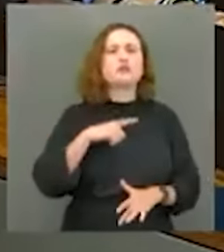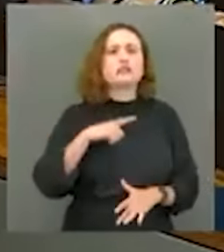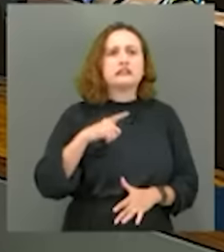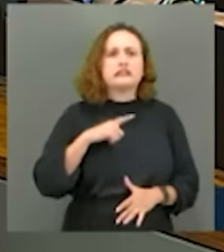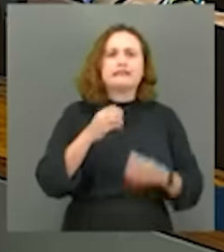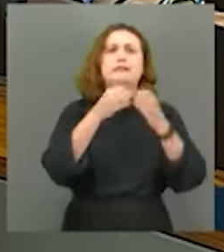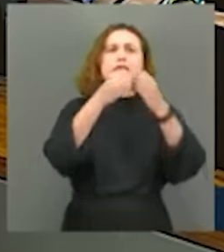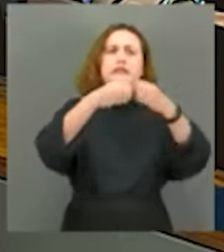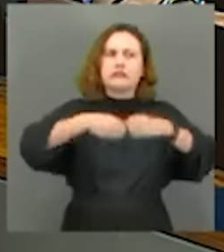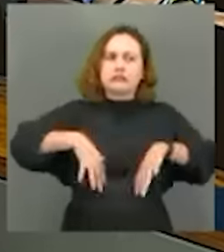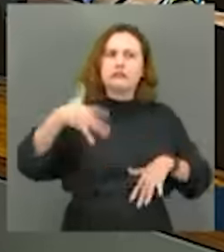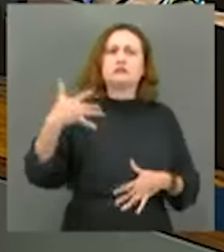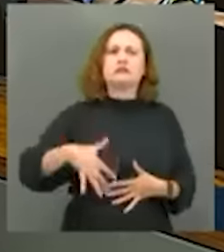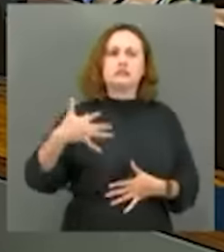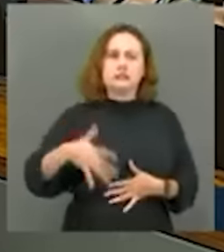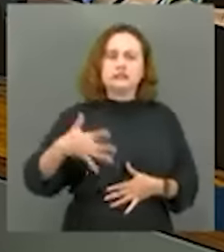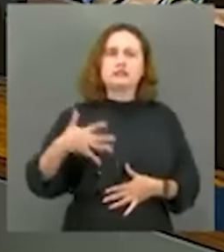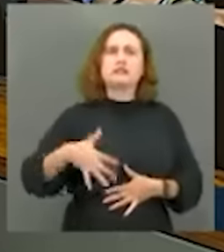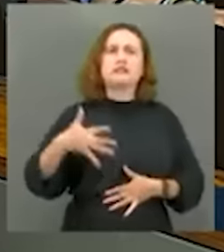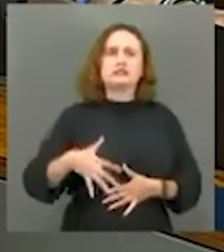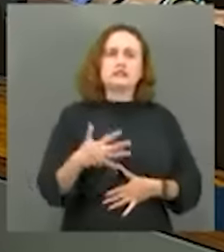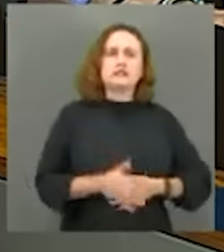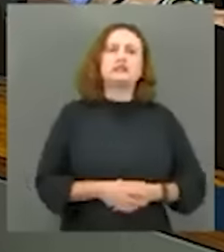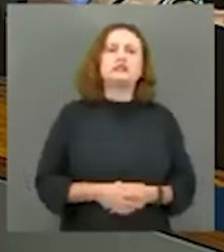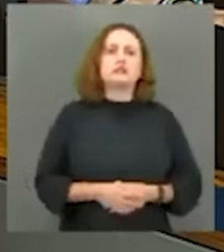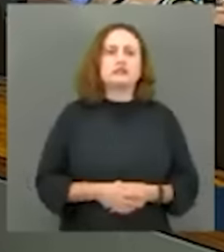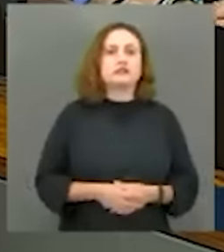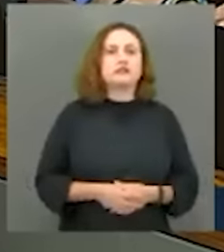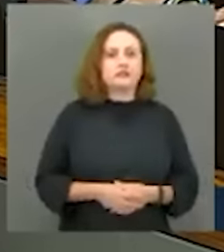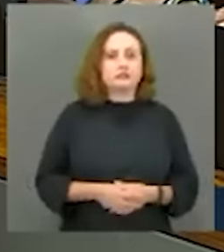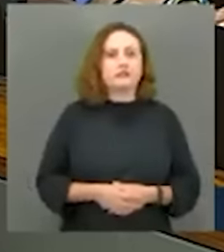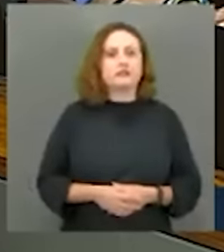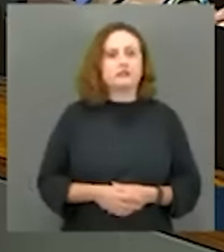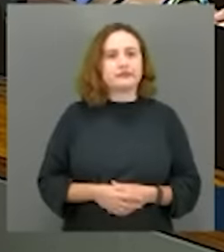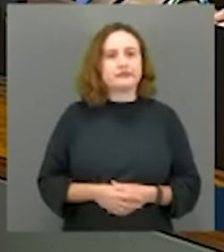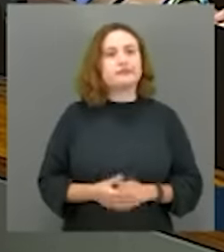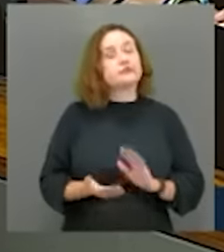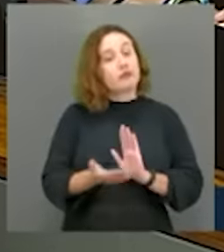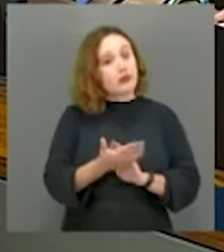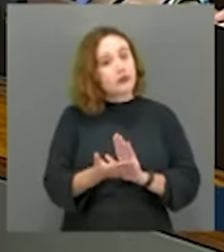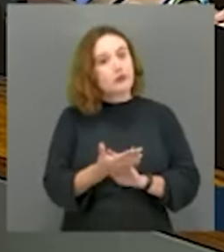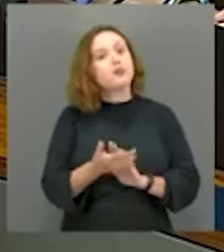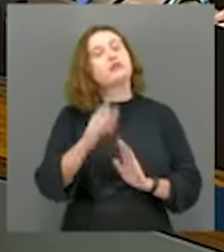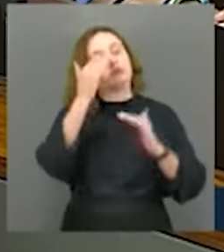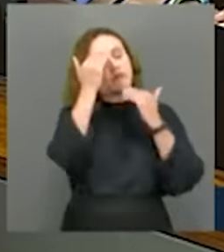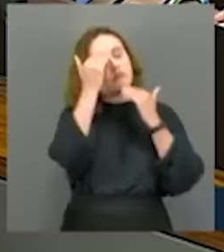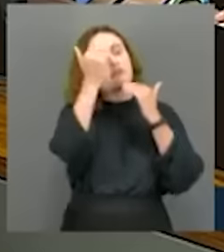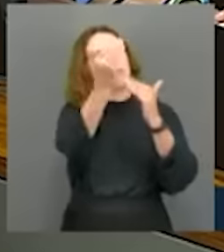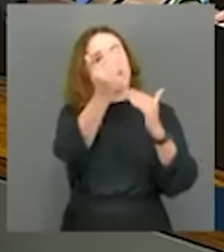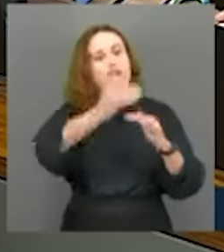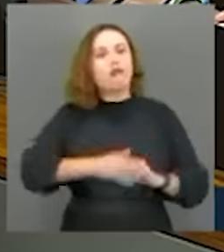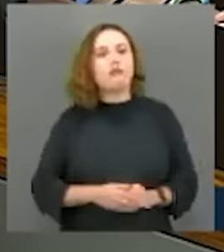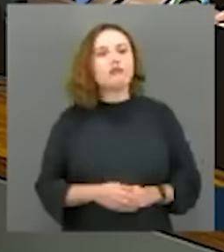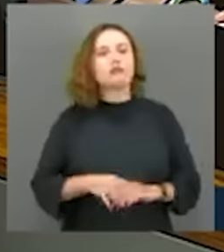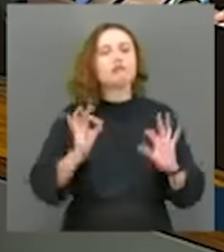né afinal de contas o CFI filho do Efraim Muito obrigado Parabéns certamente essa